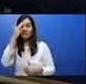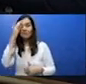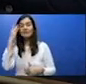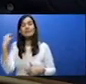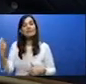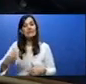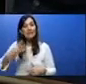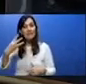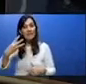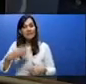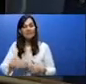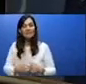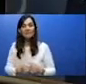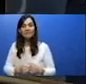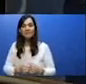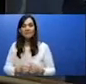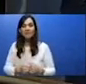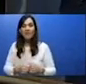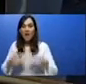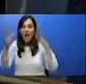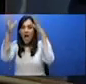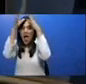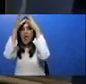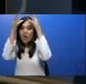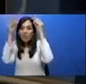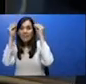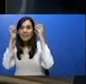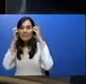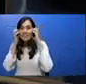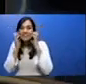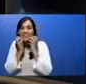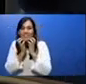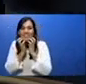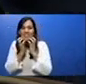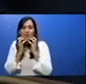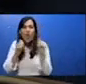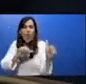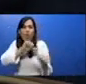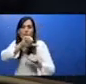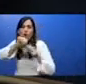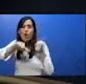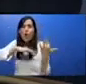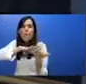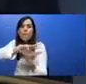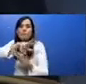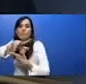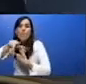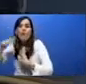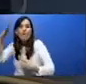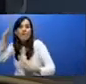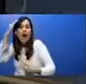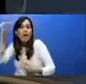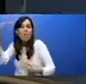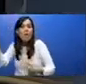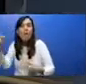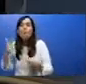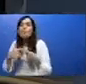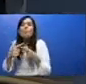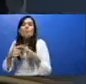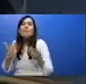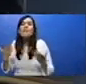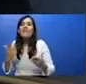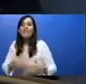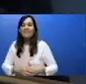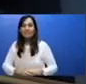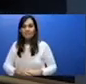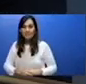Exercício 3. Leonardo da Vinci tornou-se mundialmente famoso por quê? Por que ele se tornou